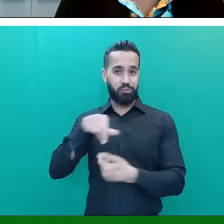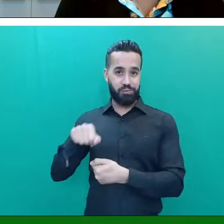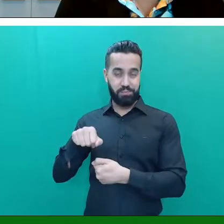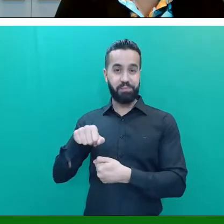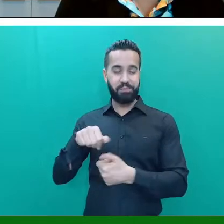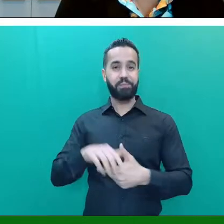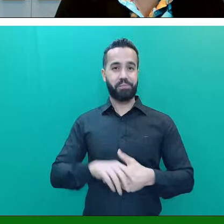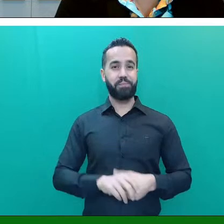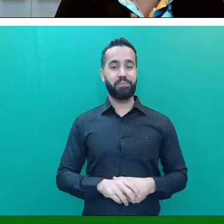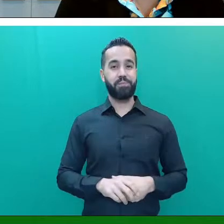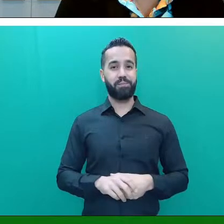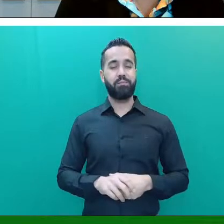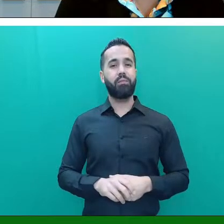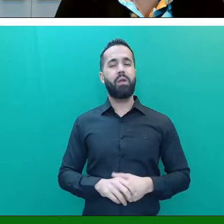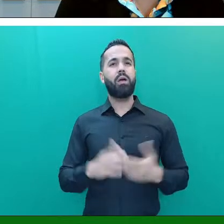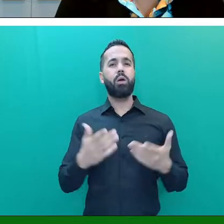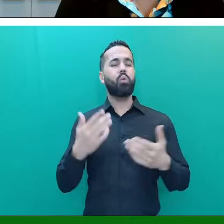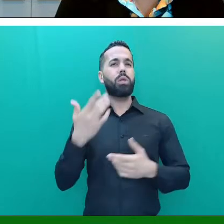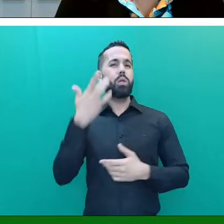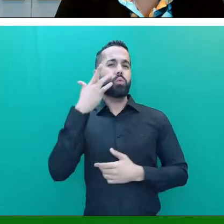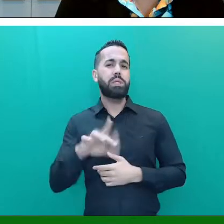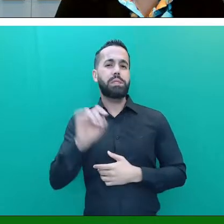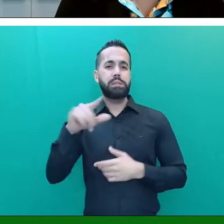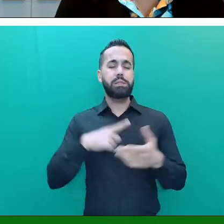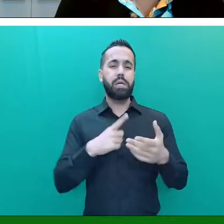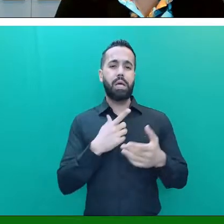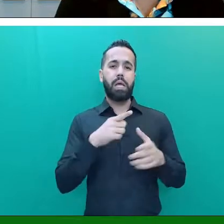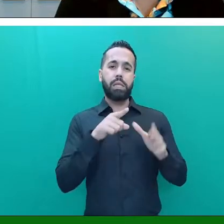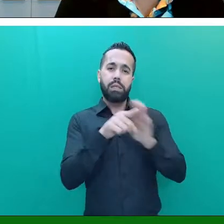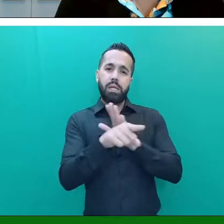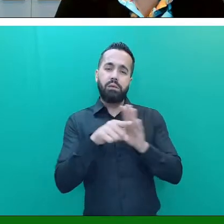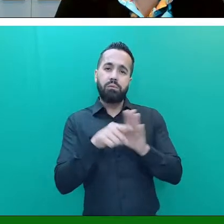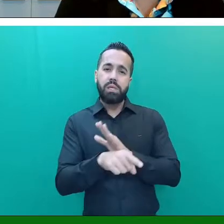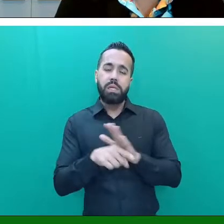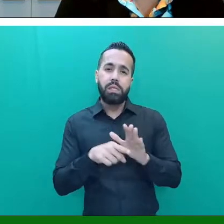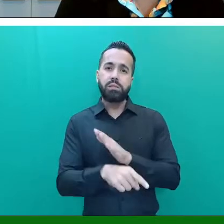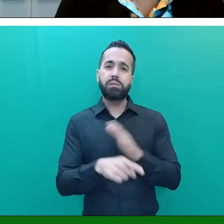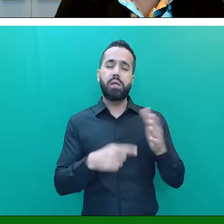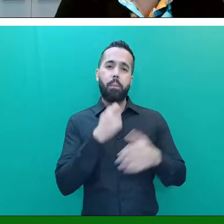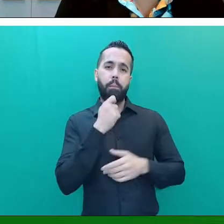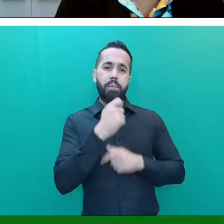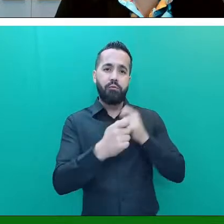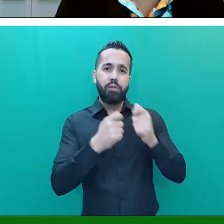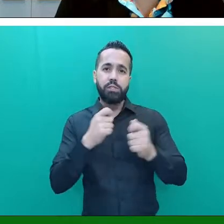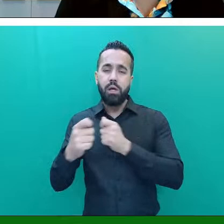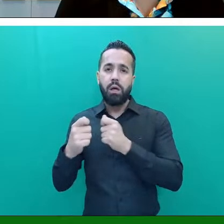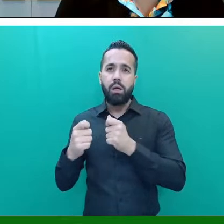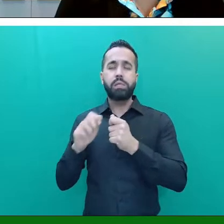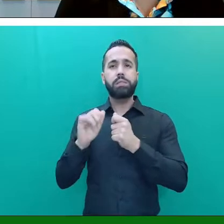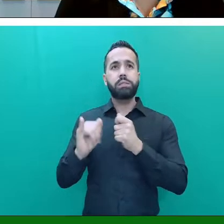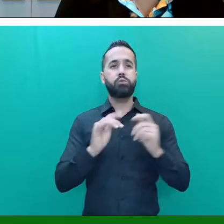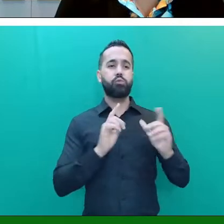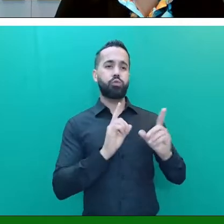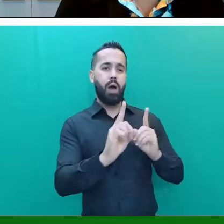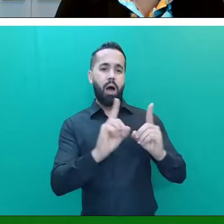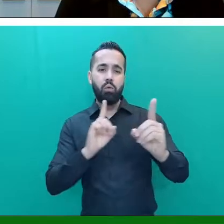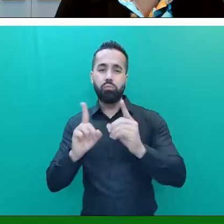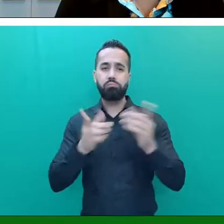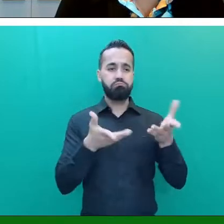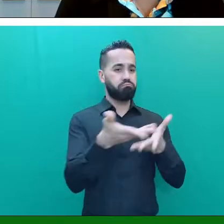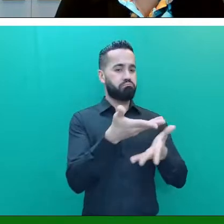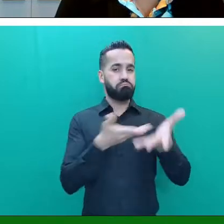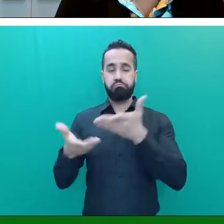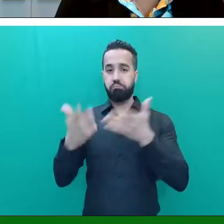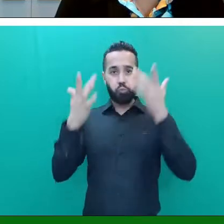Eu não sei se isso apareceu nas entrevistas ou no seu diálogo com as pessoas que foram objeto